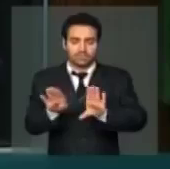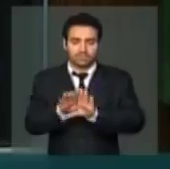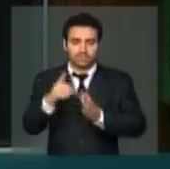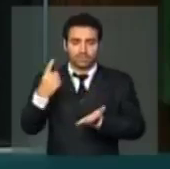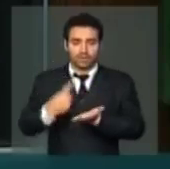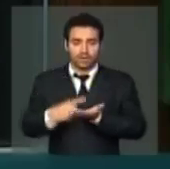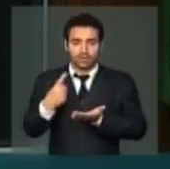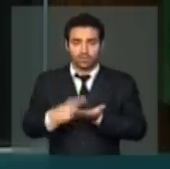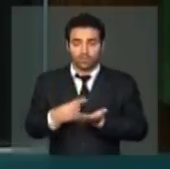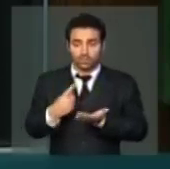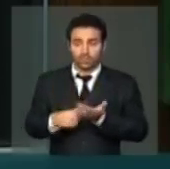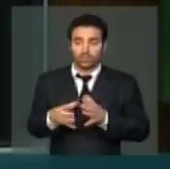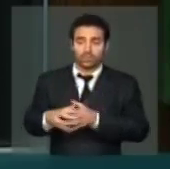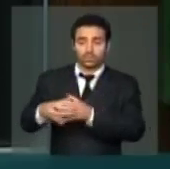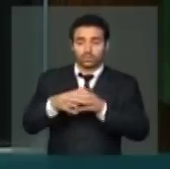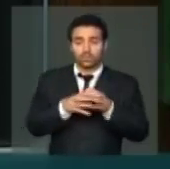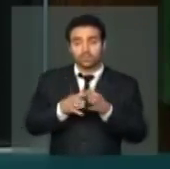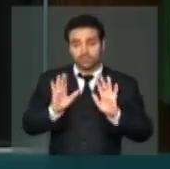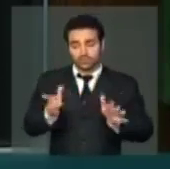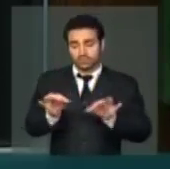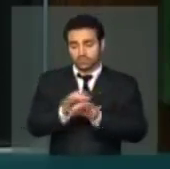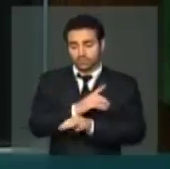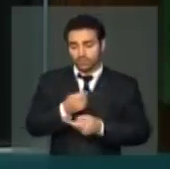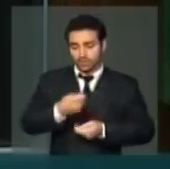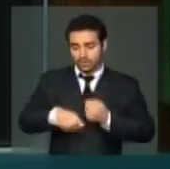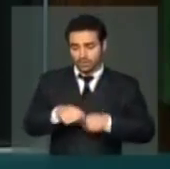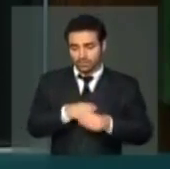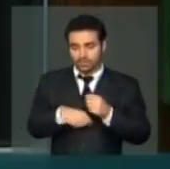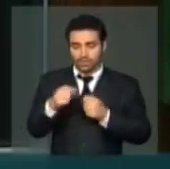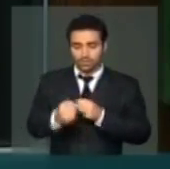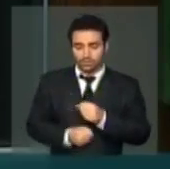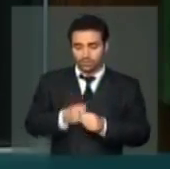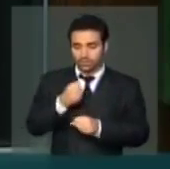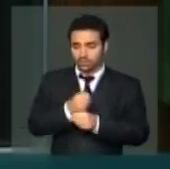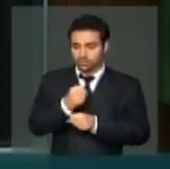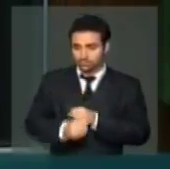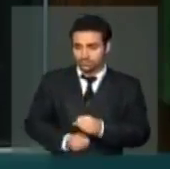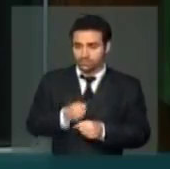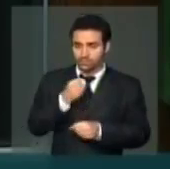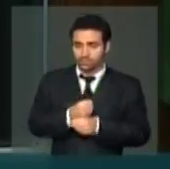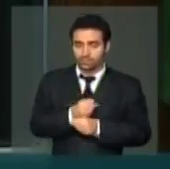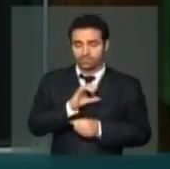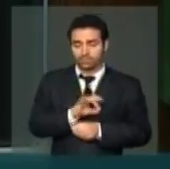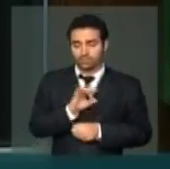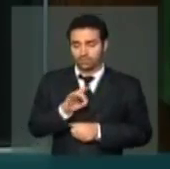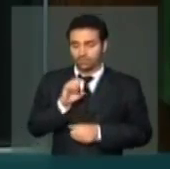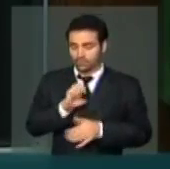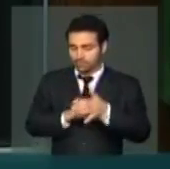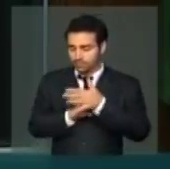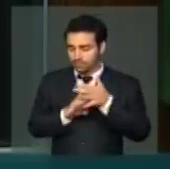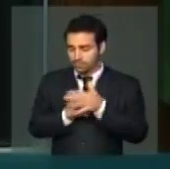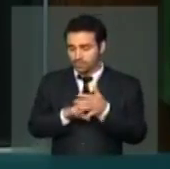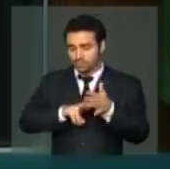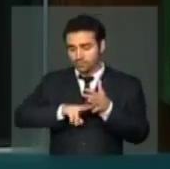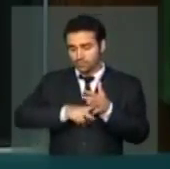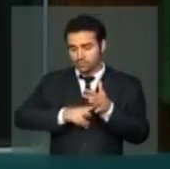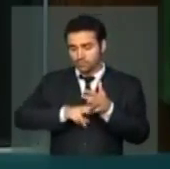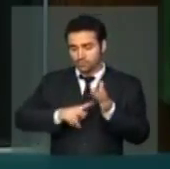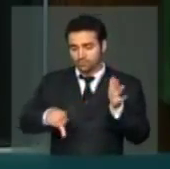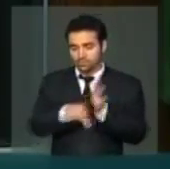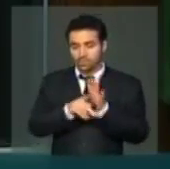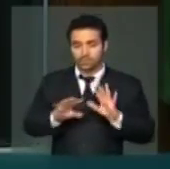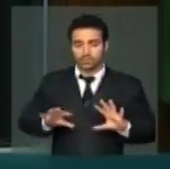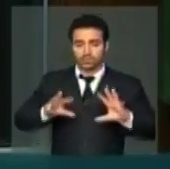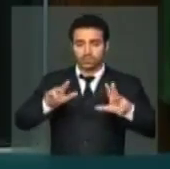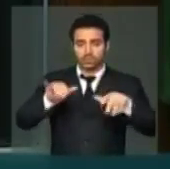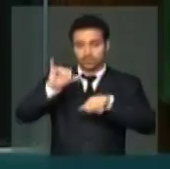convenções coletivas que são negociados ano a ano em cada uma das empresas pelos sindicatos de todas as